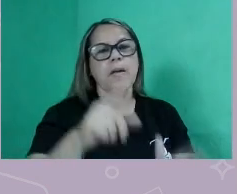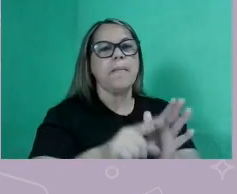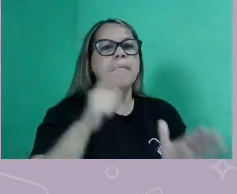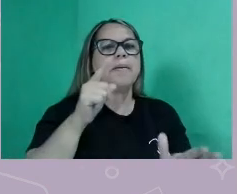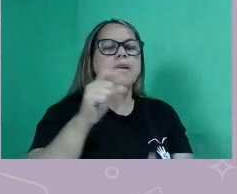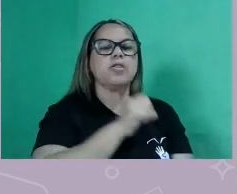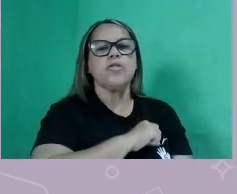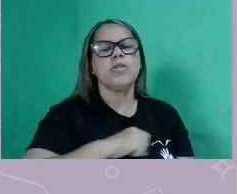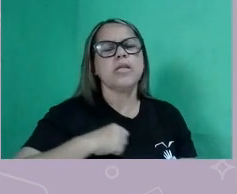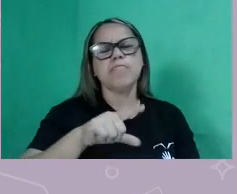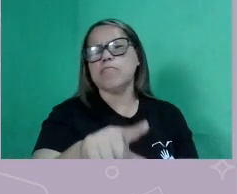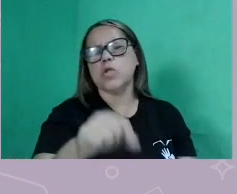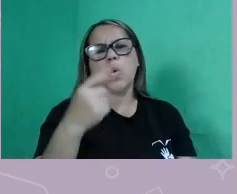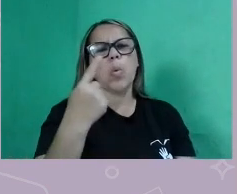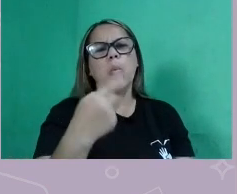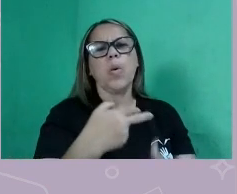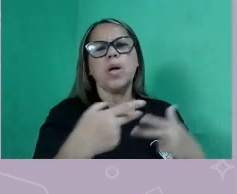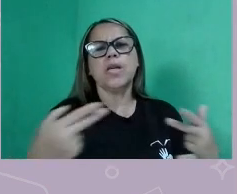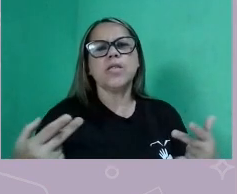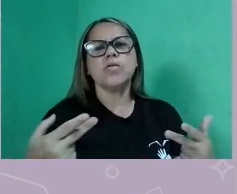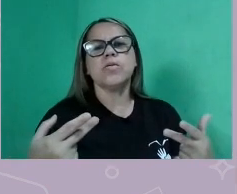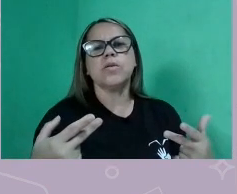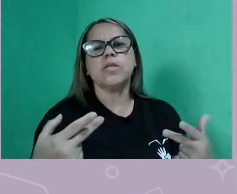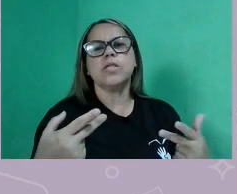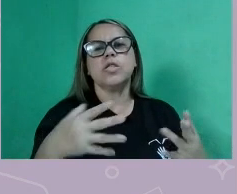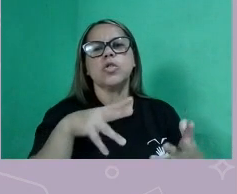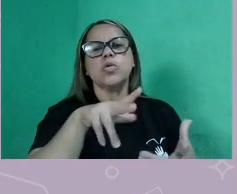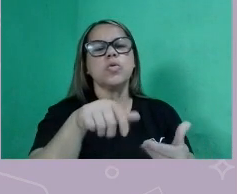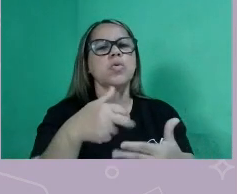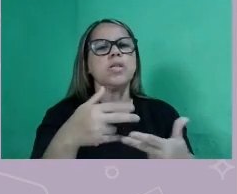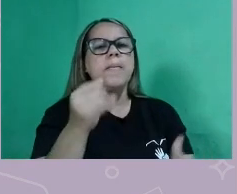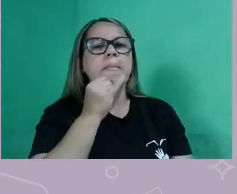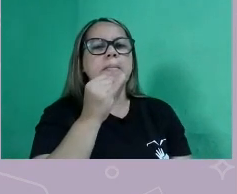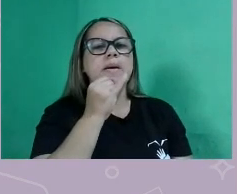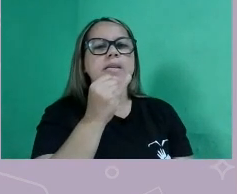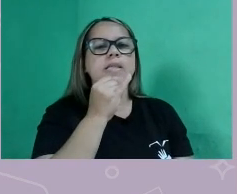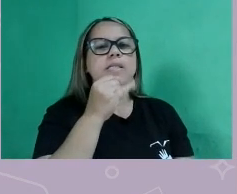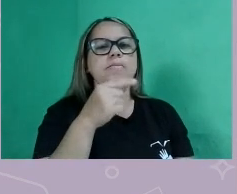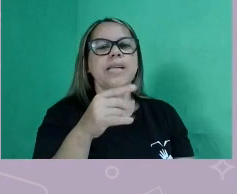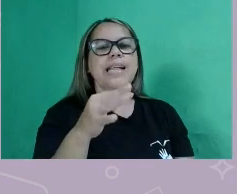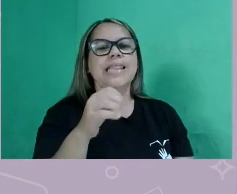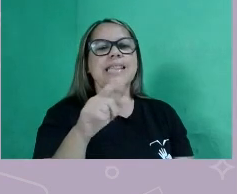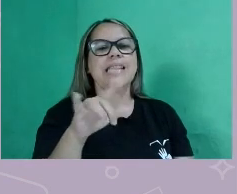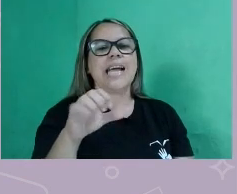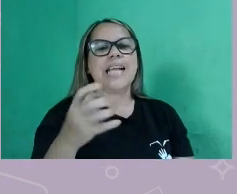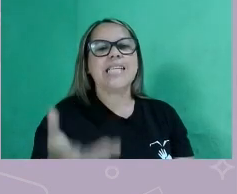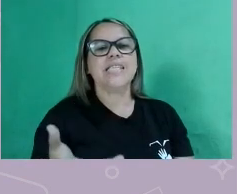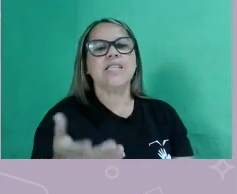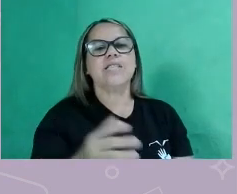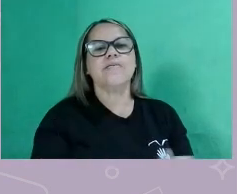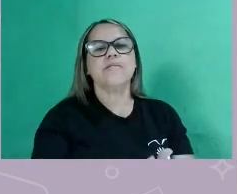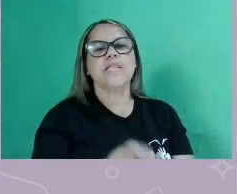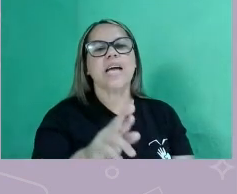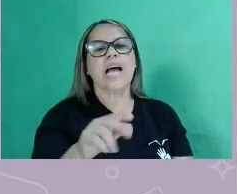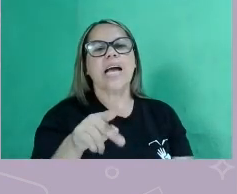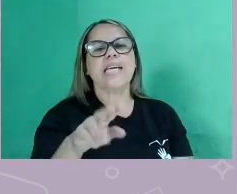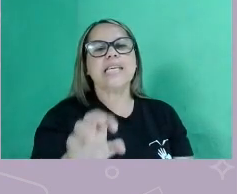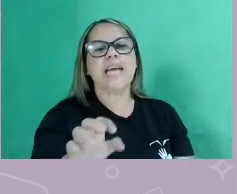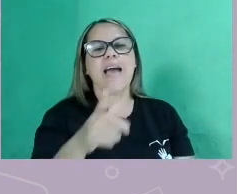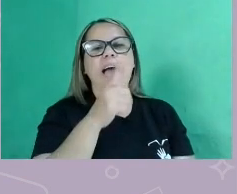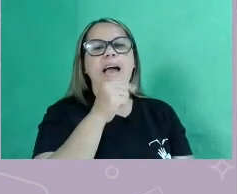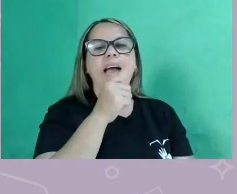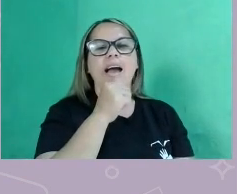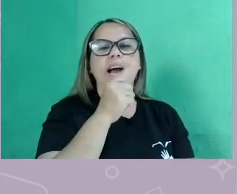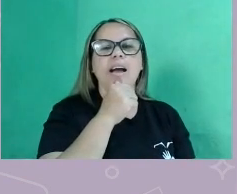apenas um elemento constitutivo pelas coisas por exemplo para trás de Mileto Arqué é a água além deles